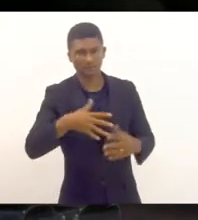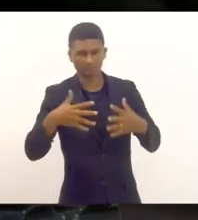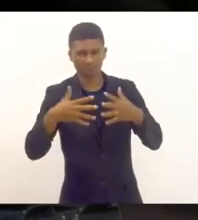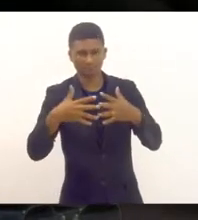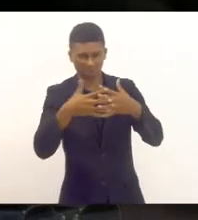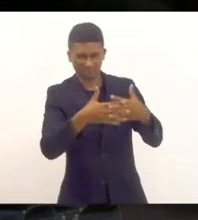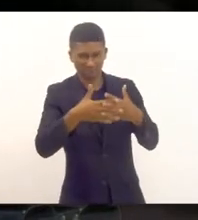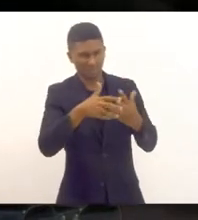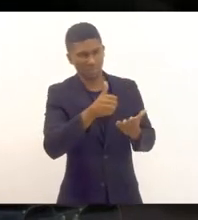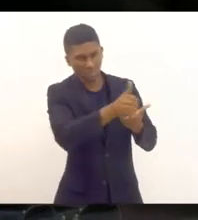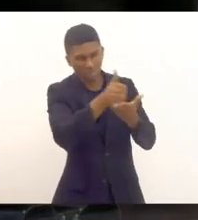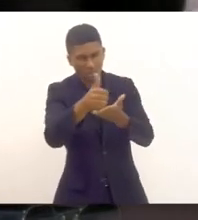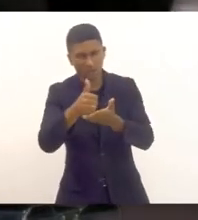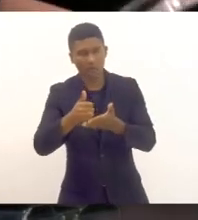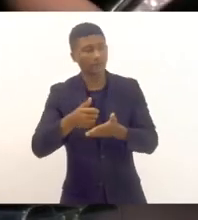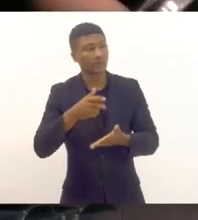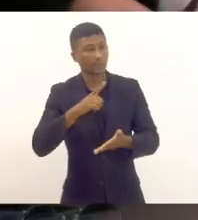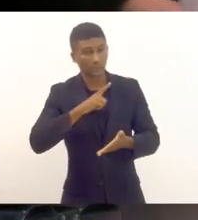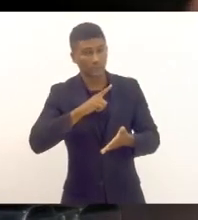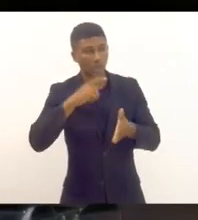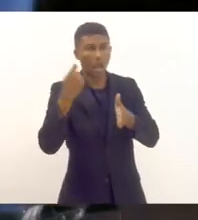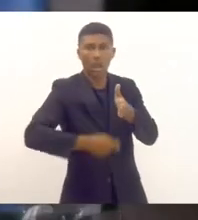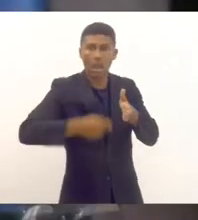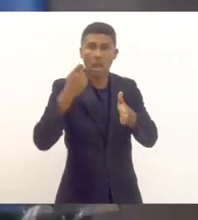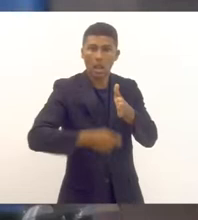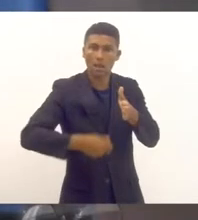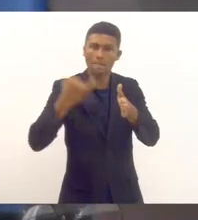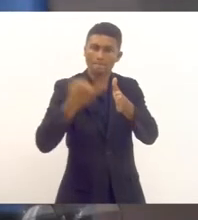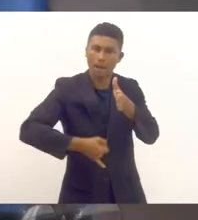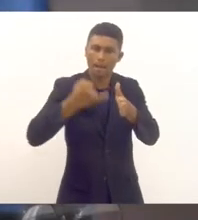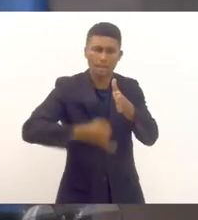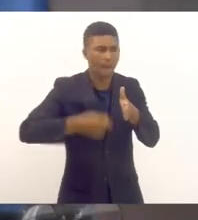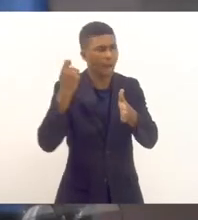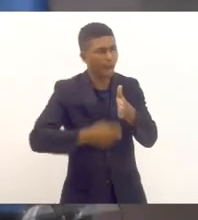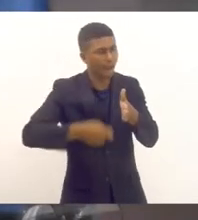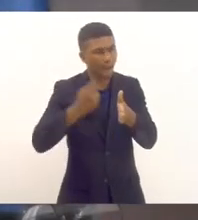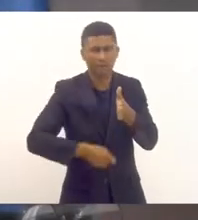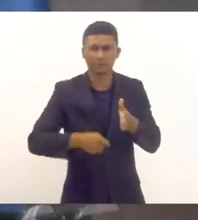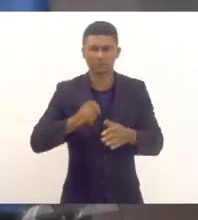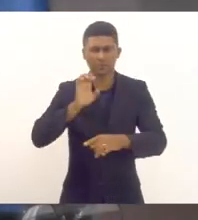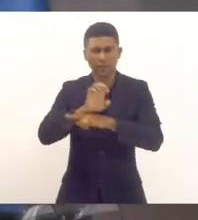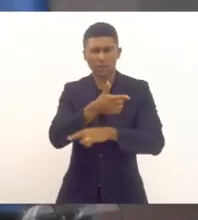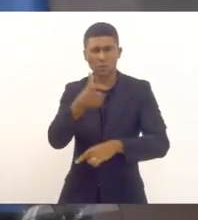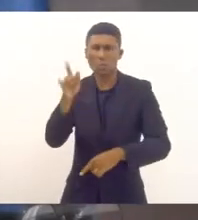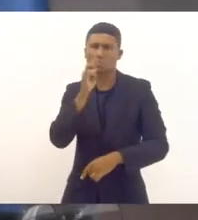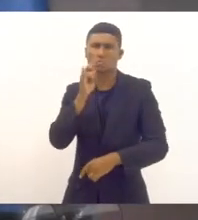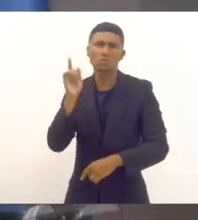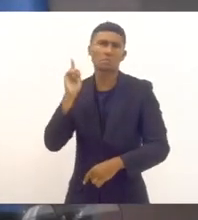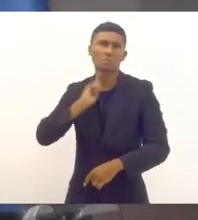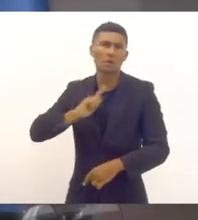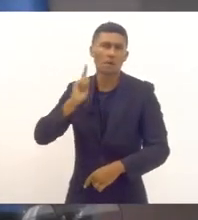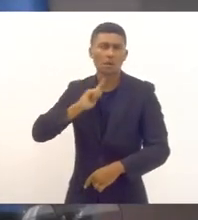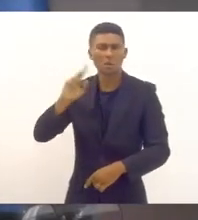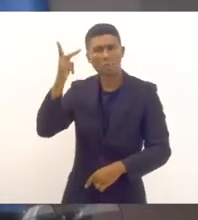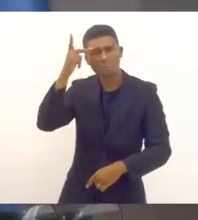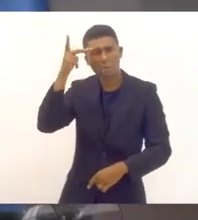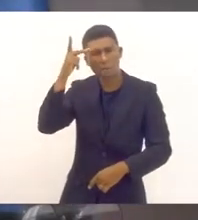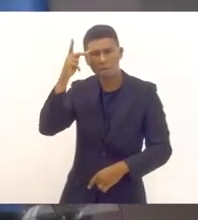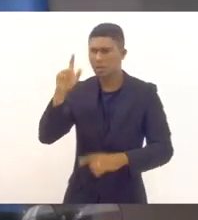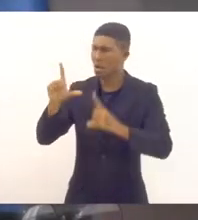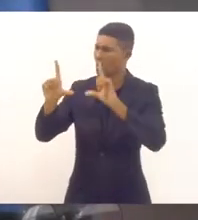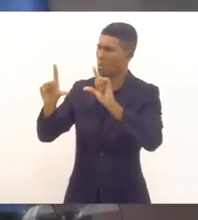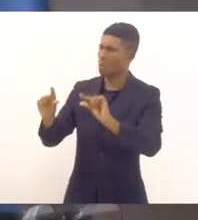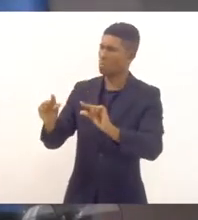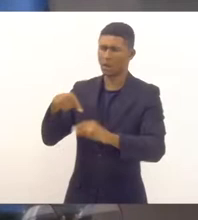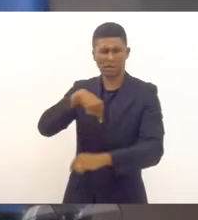normal, né, acima de outros estados, como Minas, como o senhor citou, mais do que São Paulo, isso só existe no Rio de Janeiro,